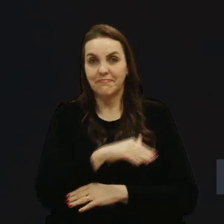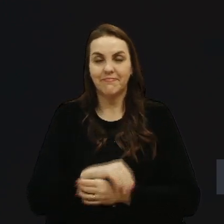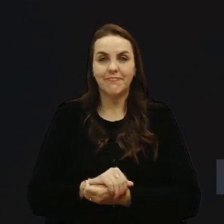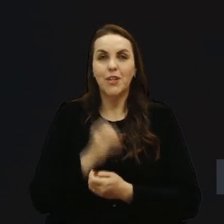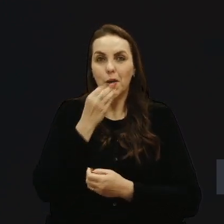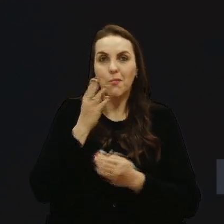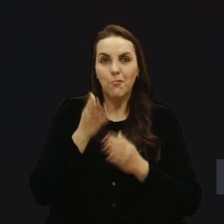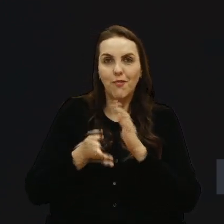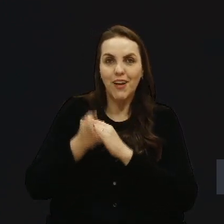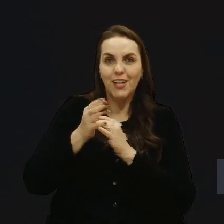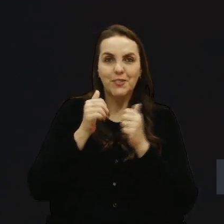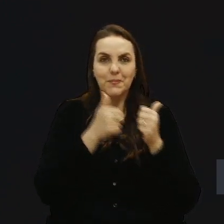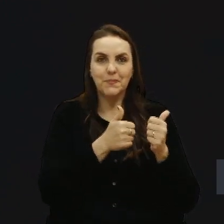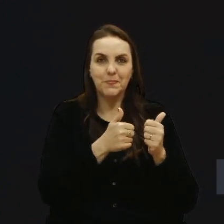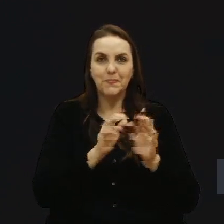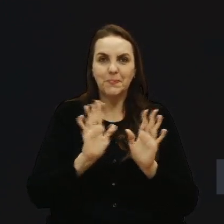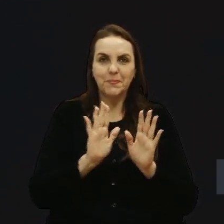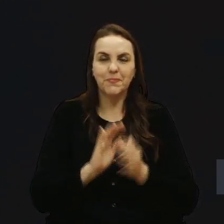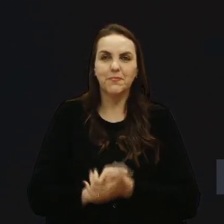Valeu.